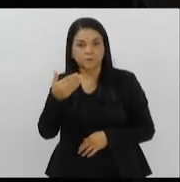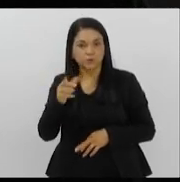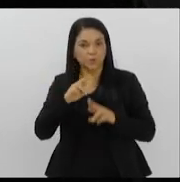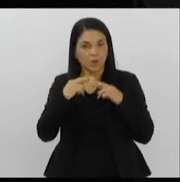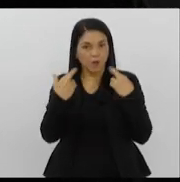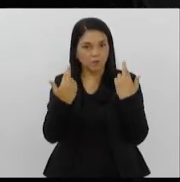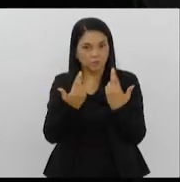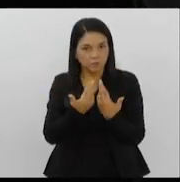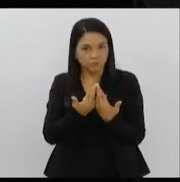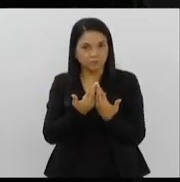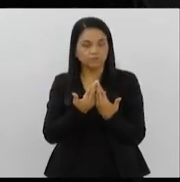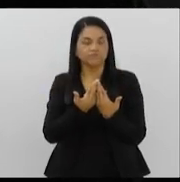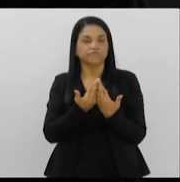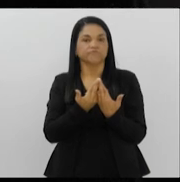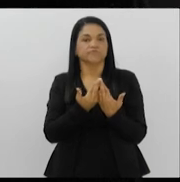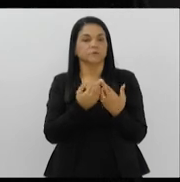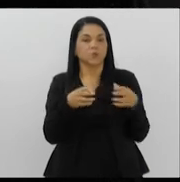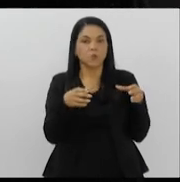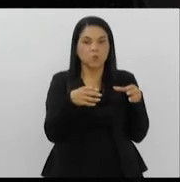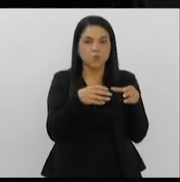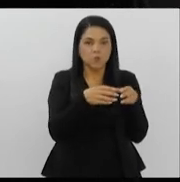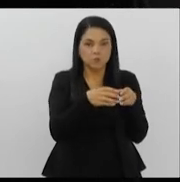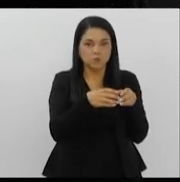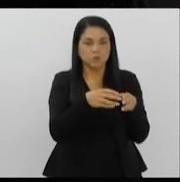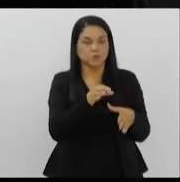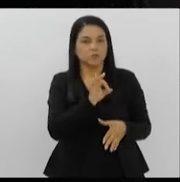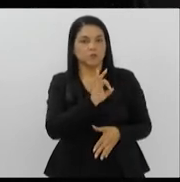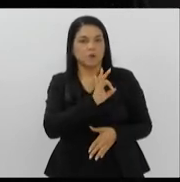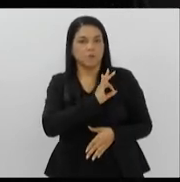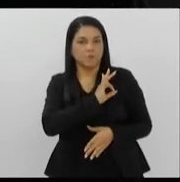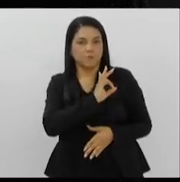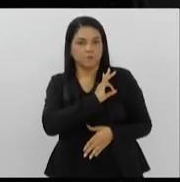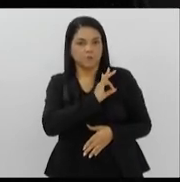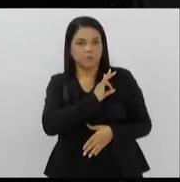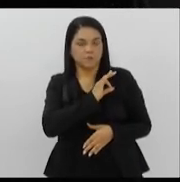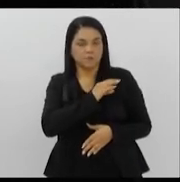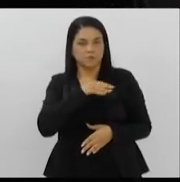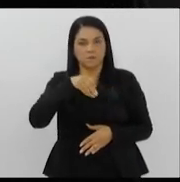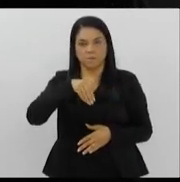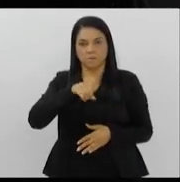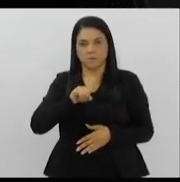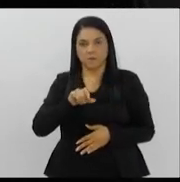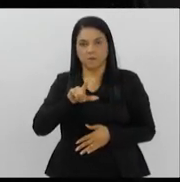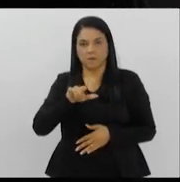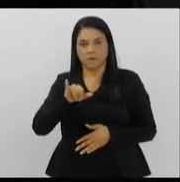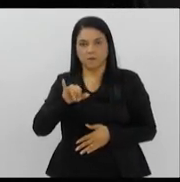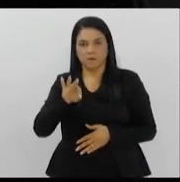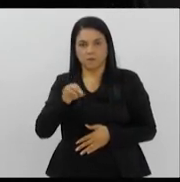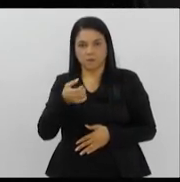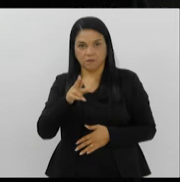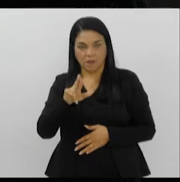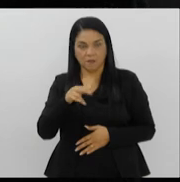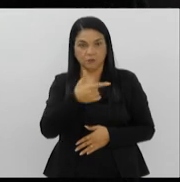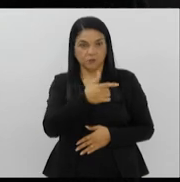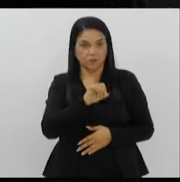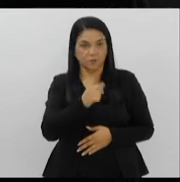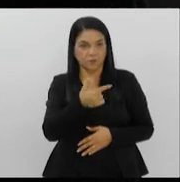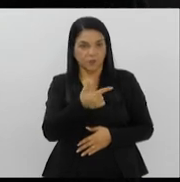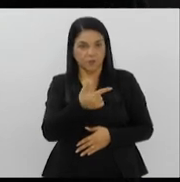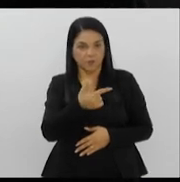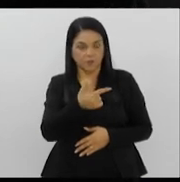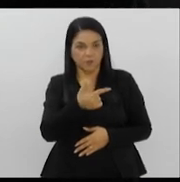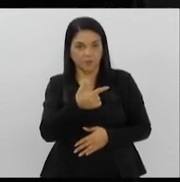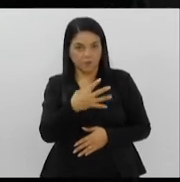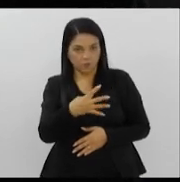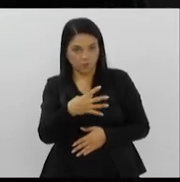dos concursados da Polícia Militar de 2014, em relação à questão